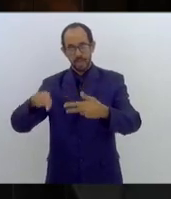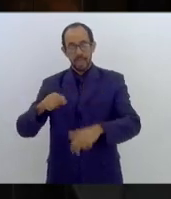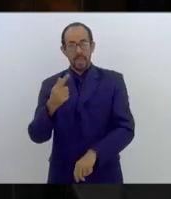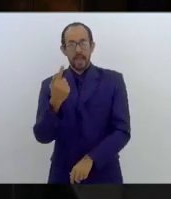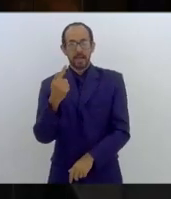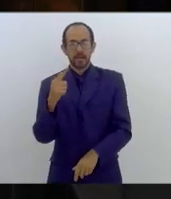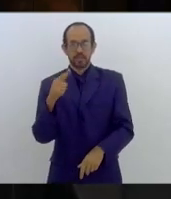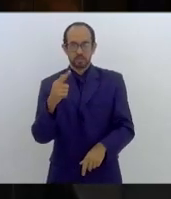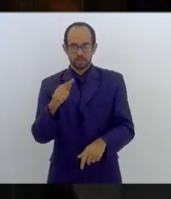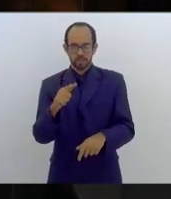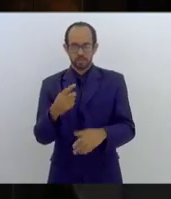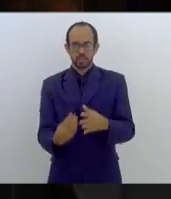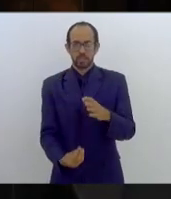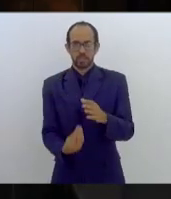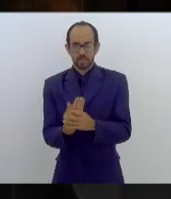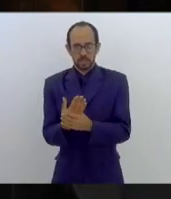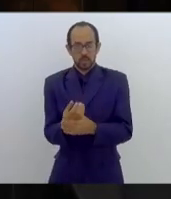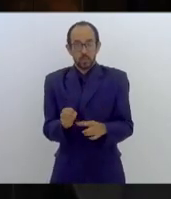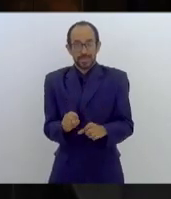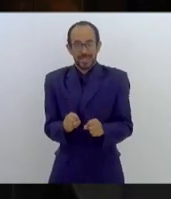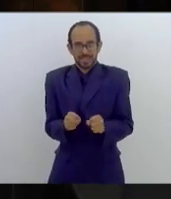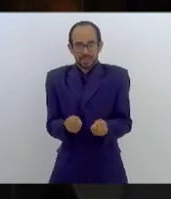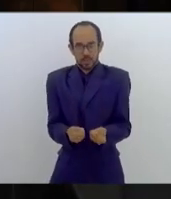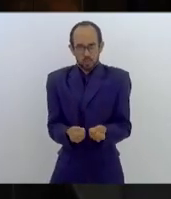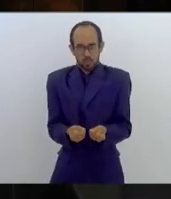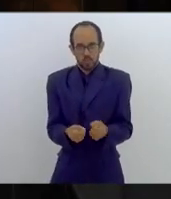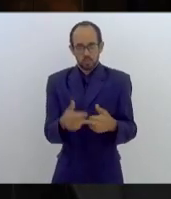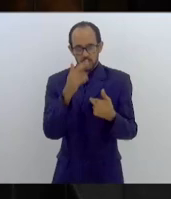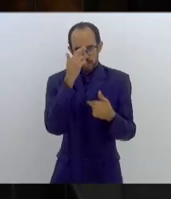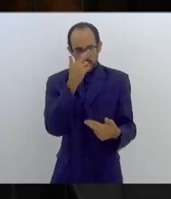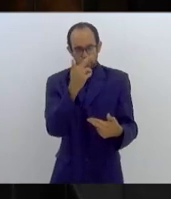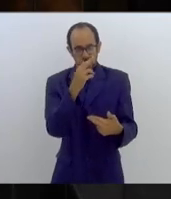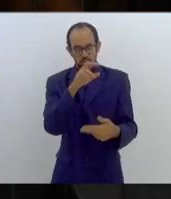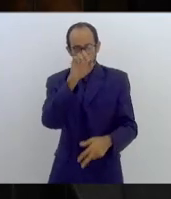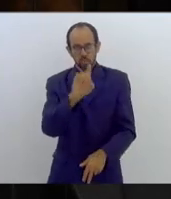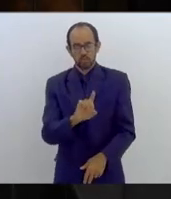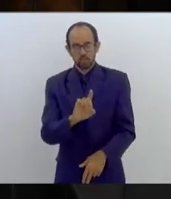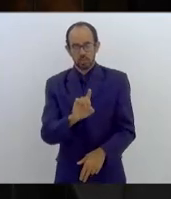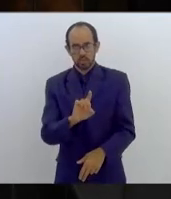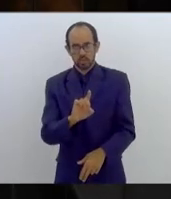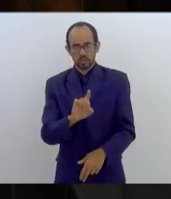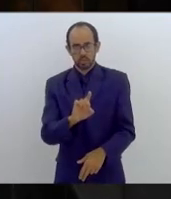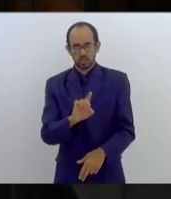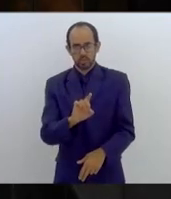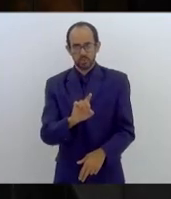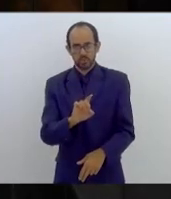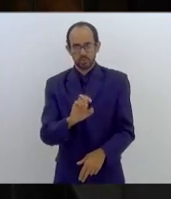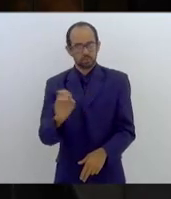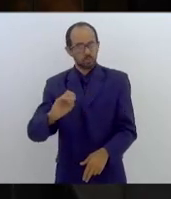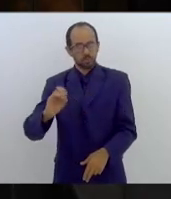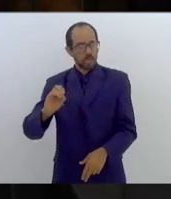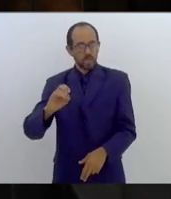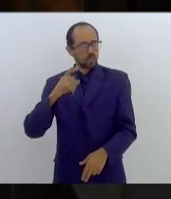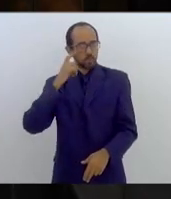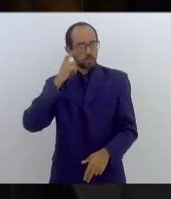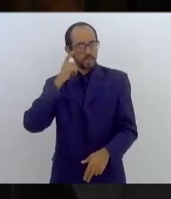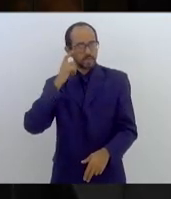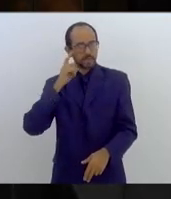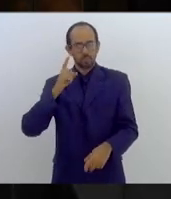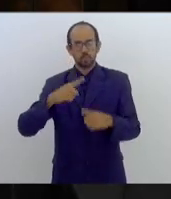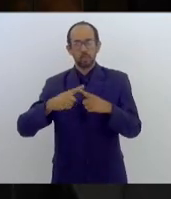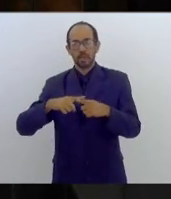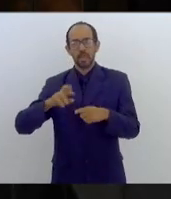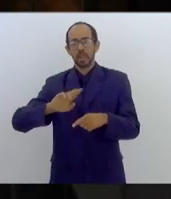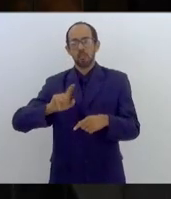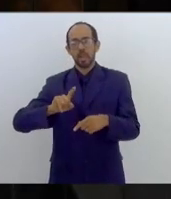que geram e que asseguram o respeito aos direitos. Ninguém pensa porque não é uma coisa imediata,